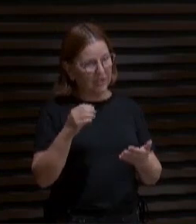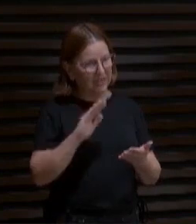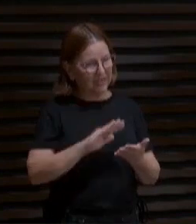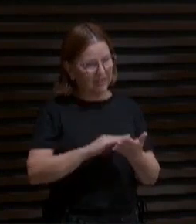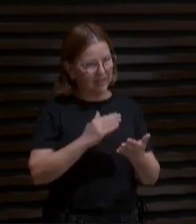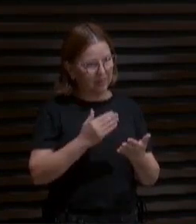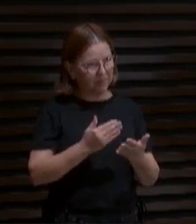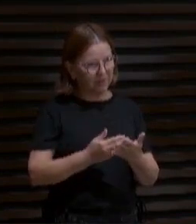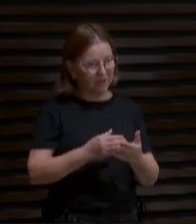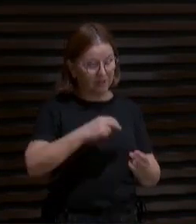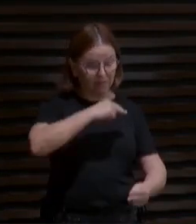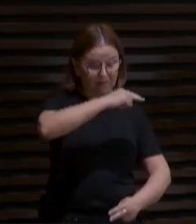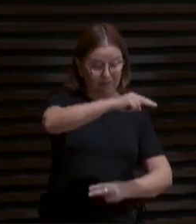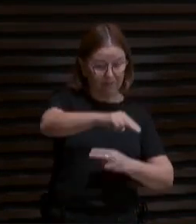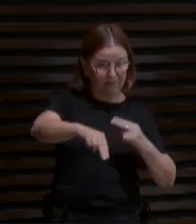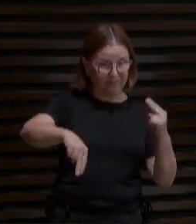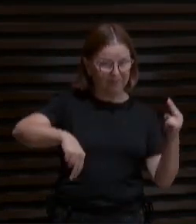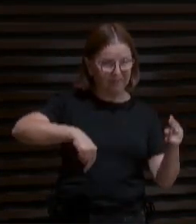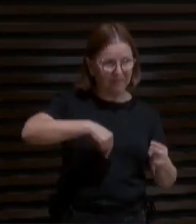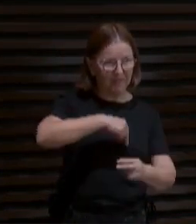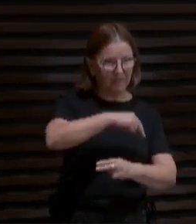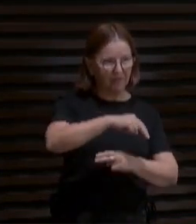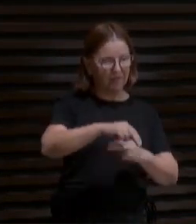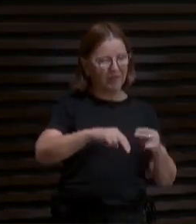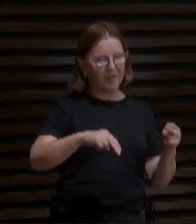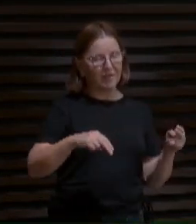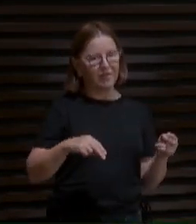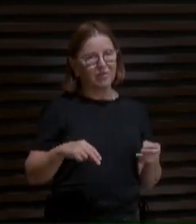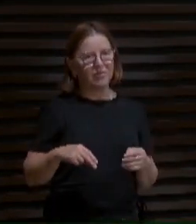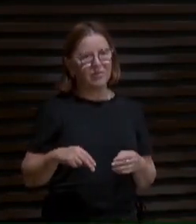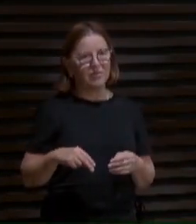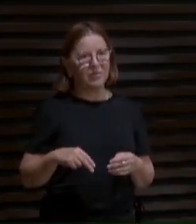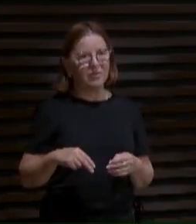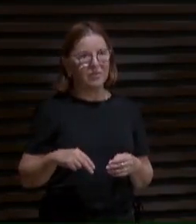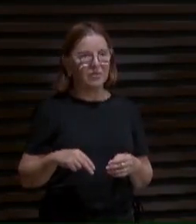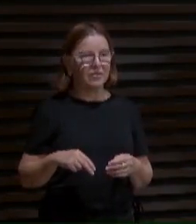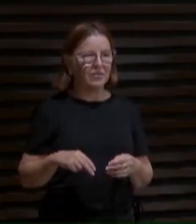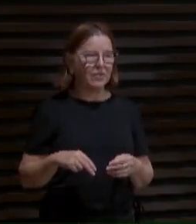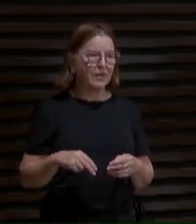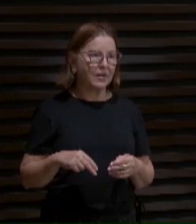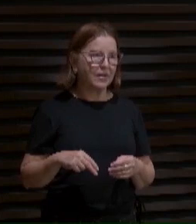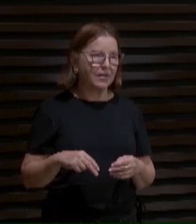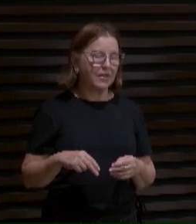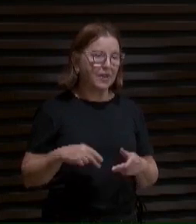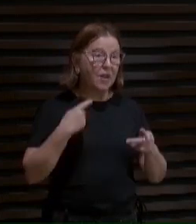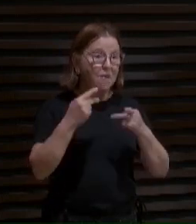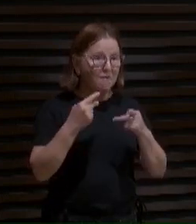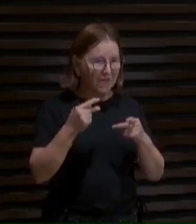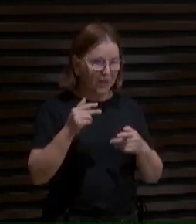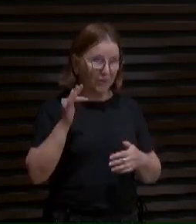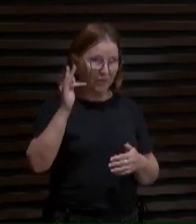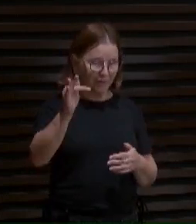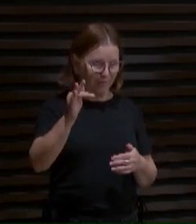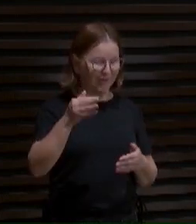do universo apontando para o nascimento de Jesus, foi apresentada por